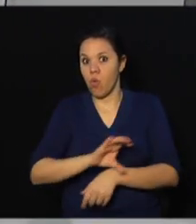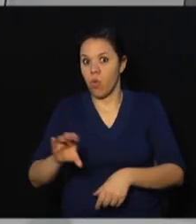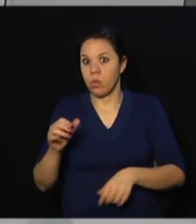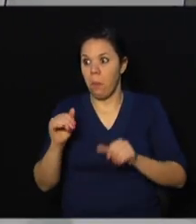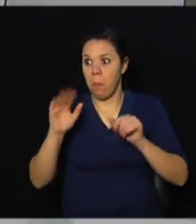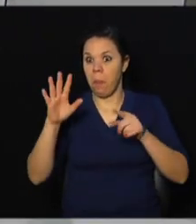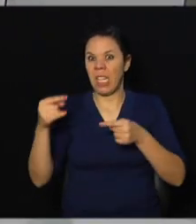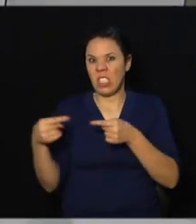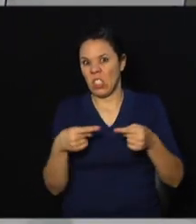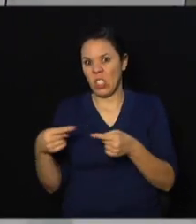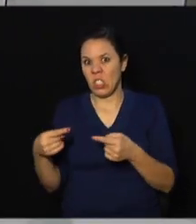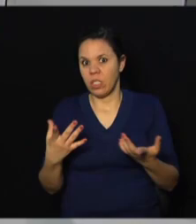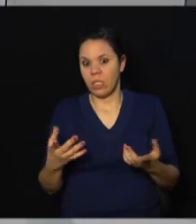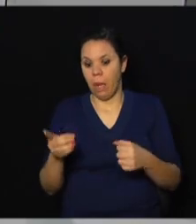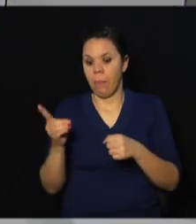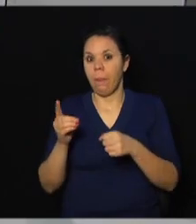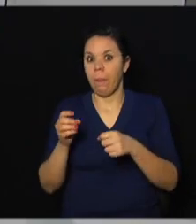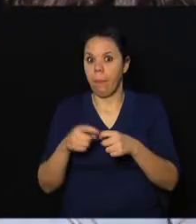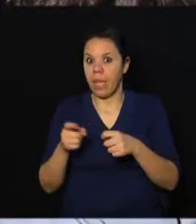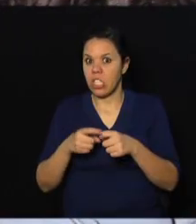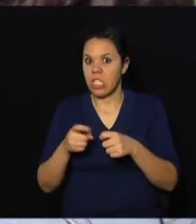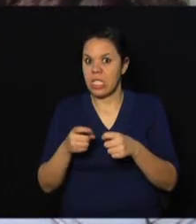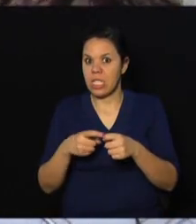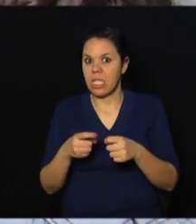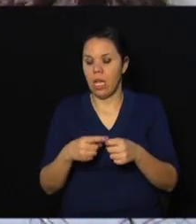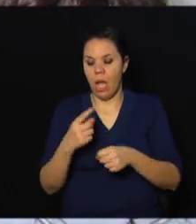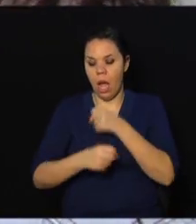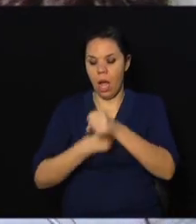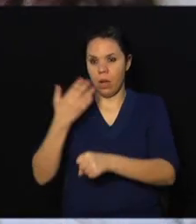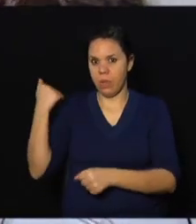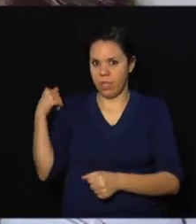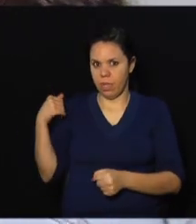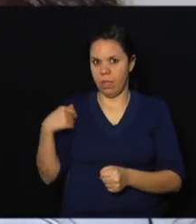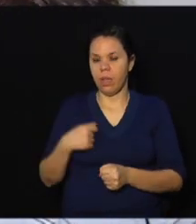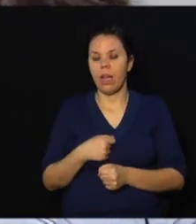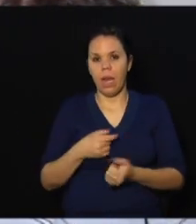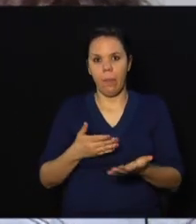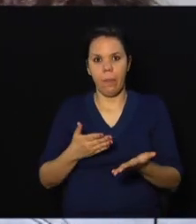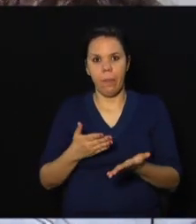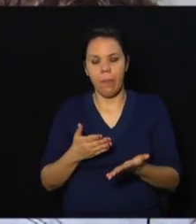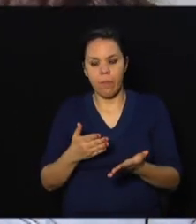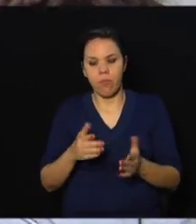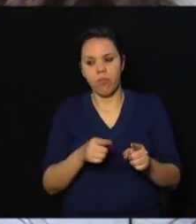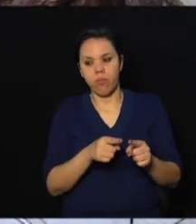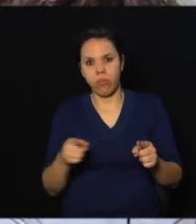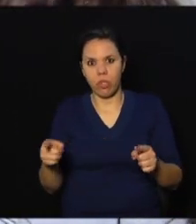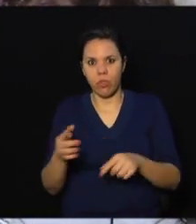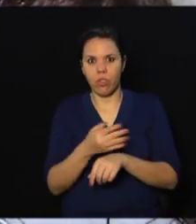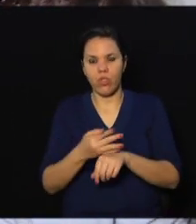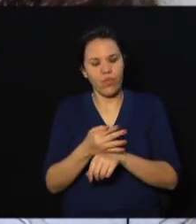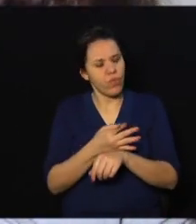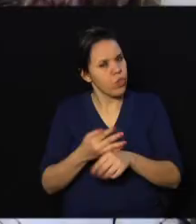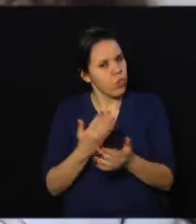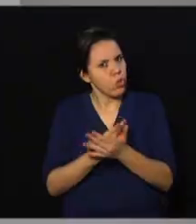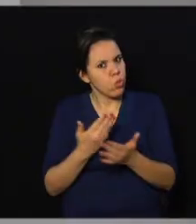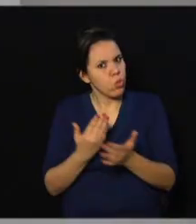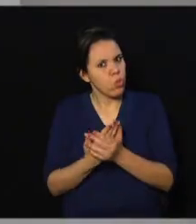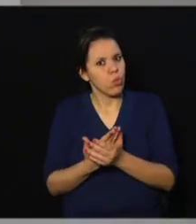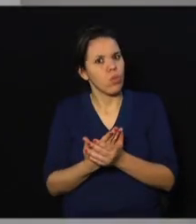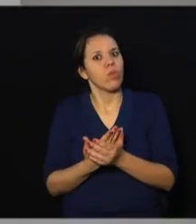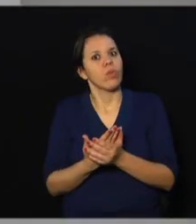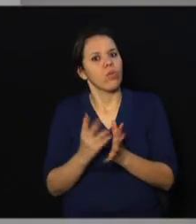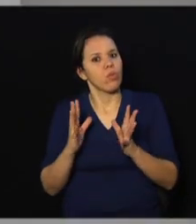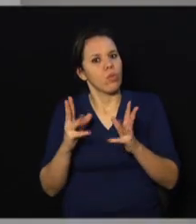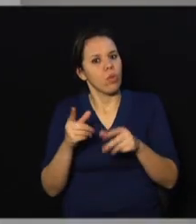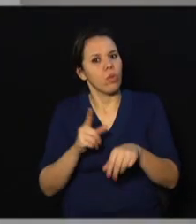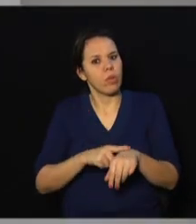mais concorridos, medicina. No ano passado, ela passou as férias inteiras estudando. Ano passado